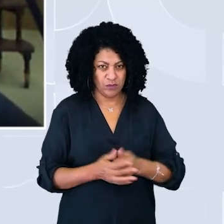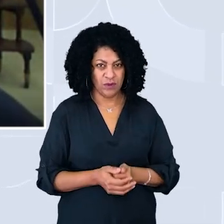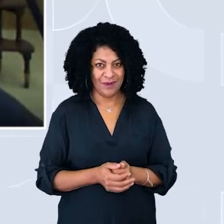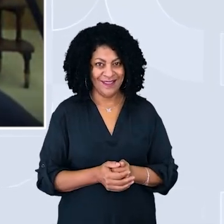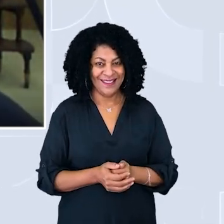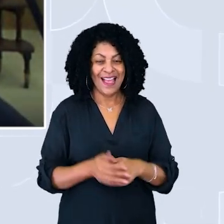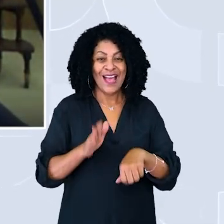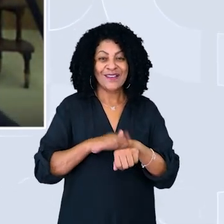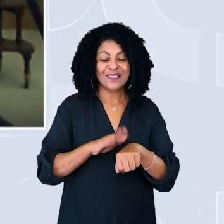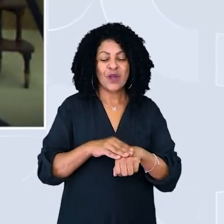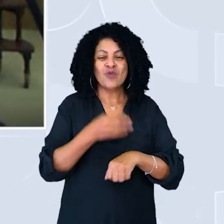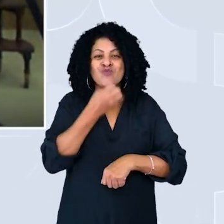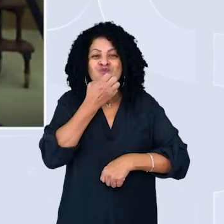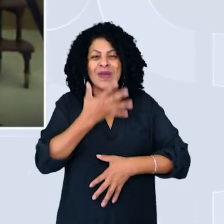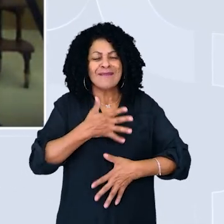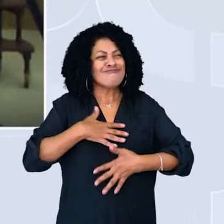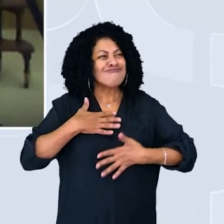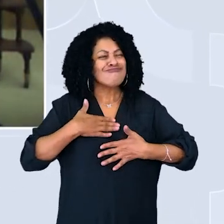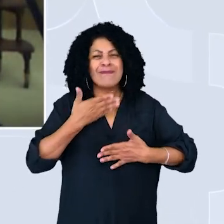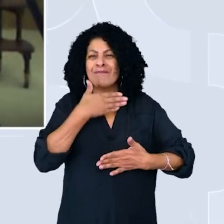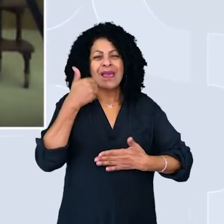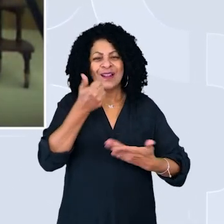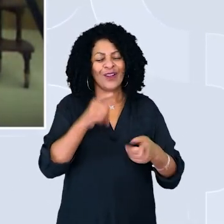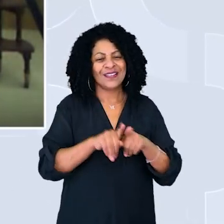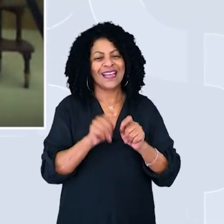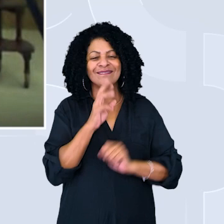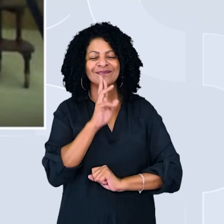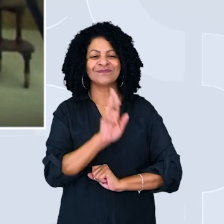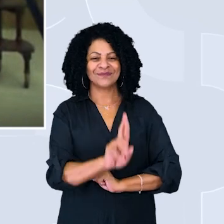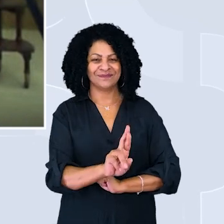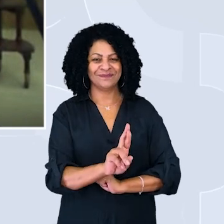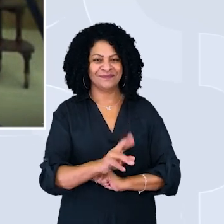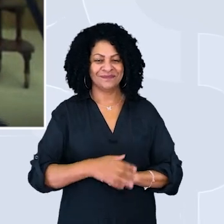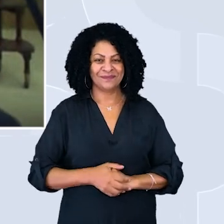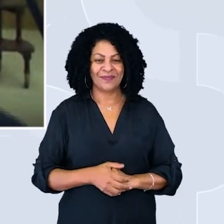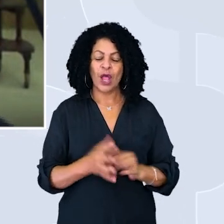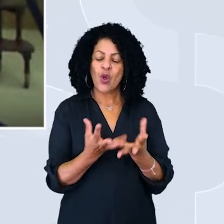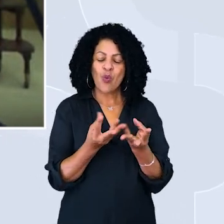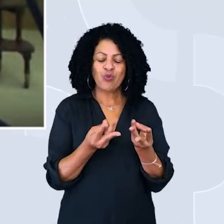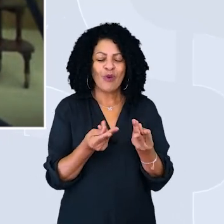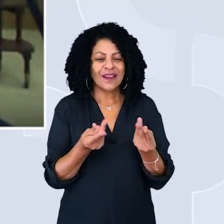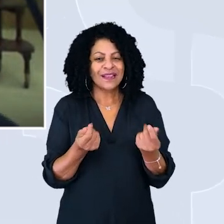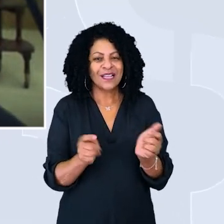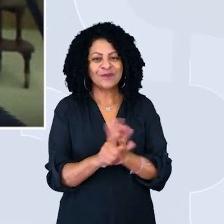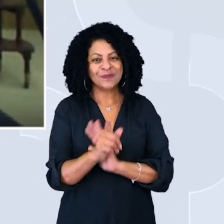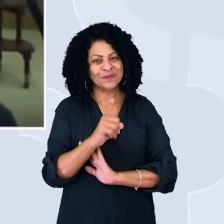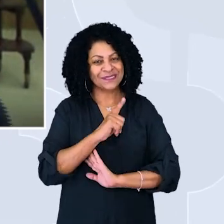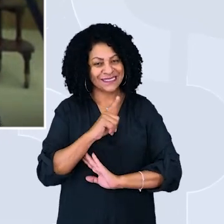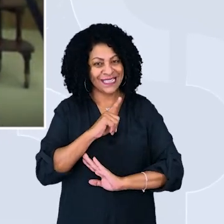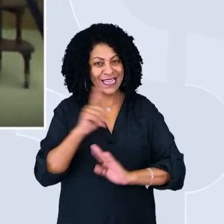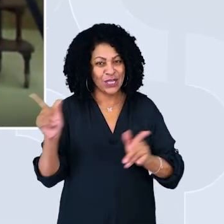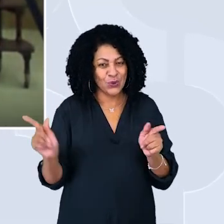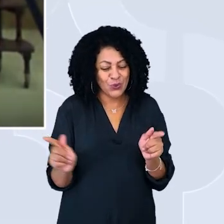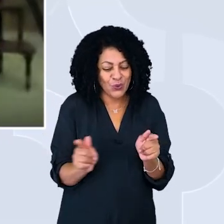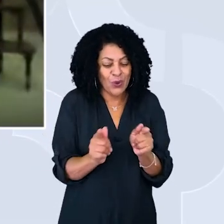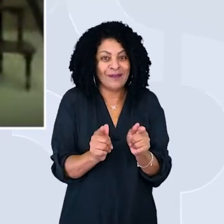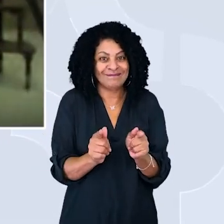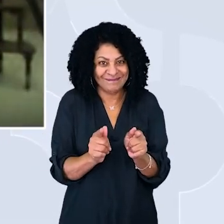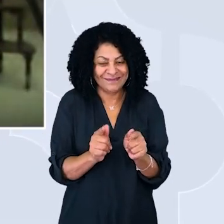nos proporcionar um bem-estar, responder com qualidade e em tempo